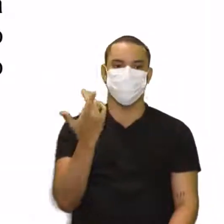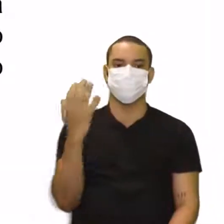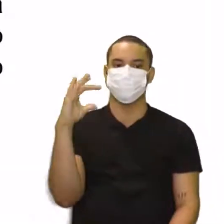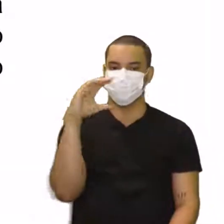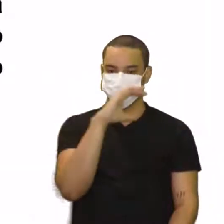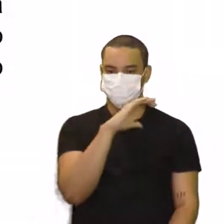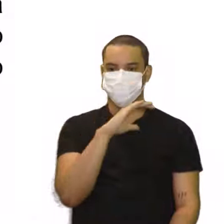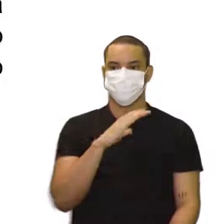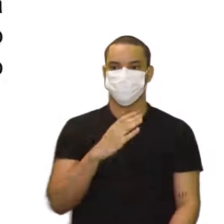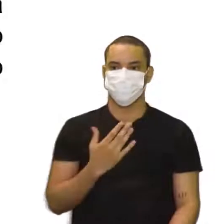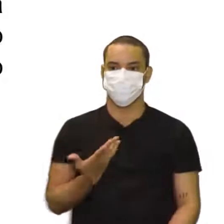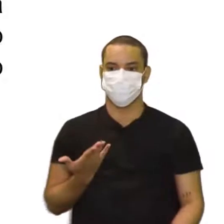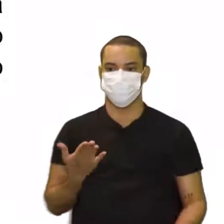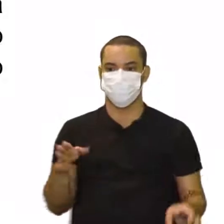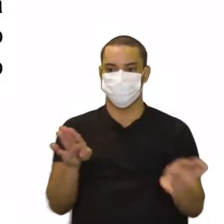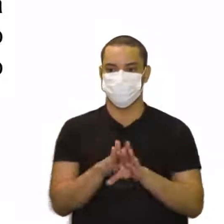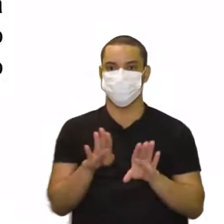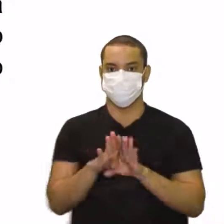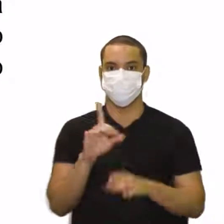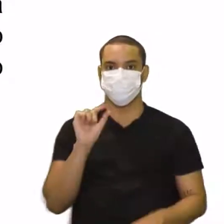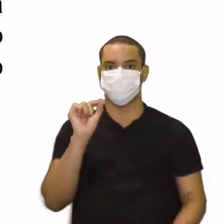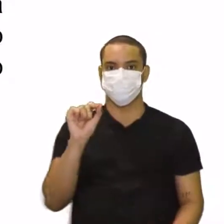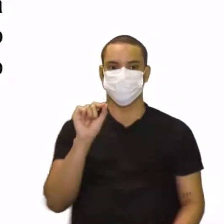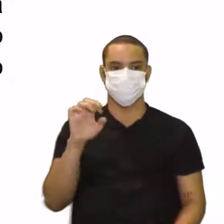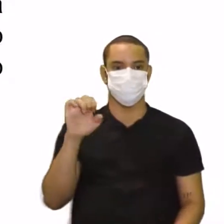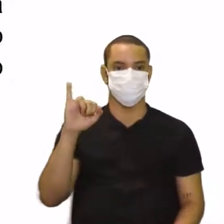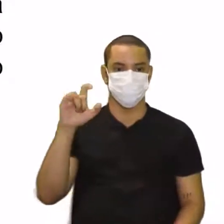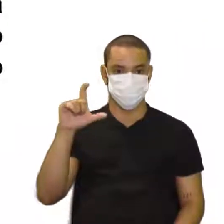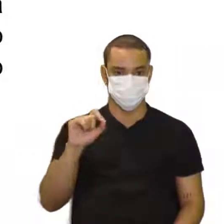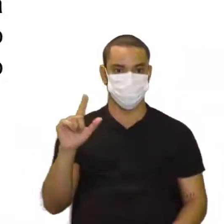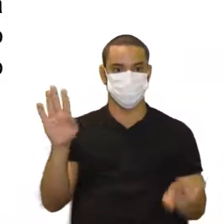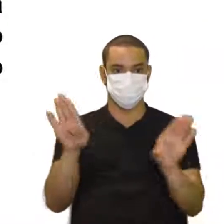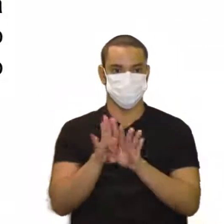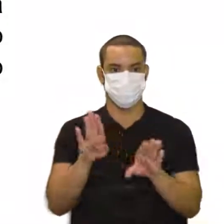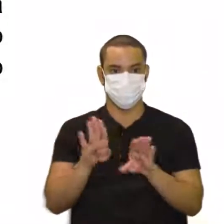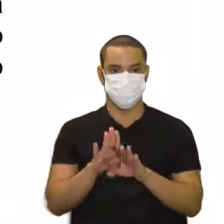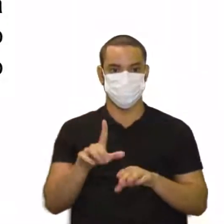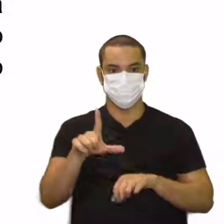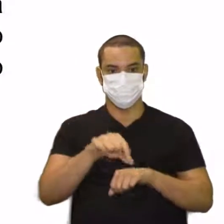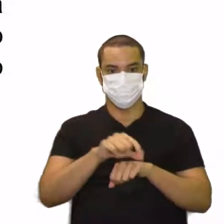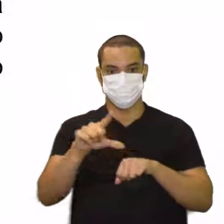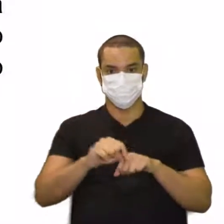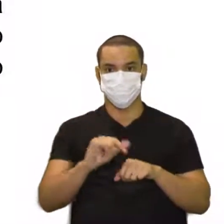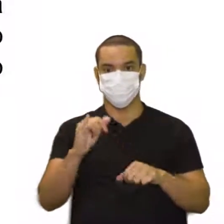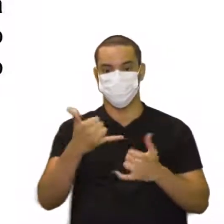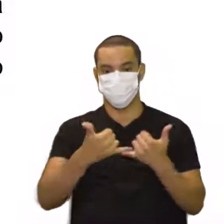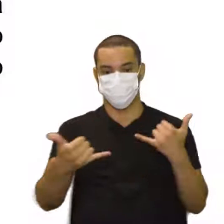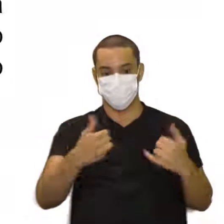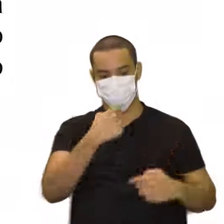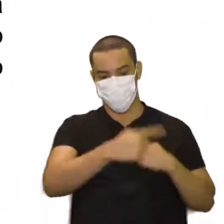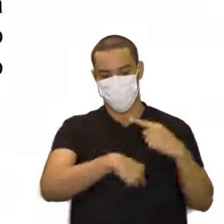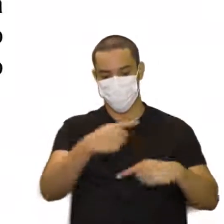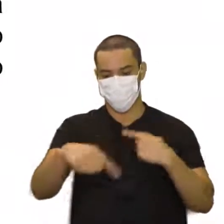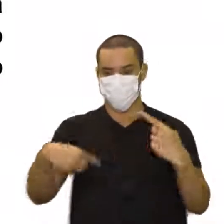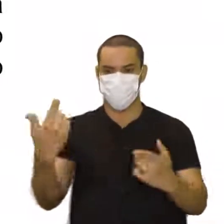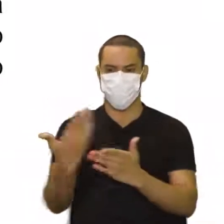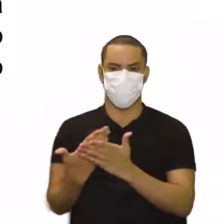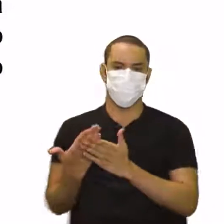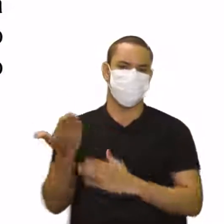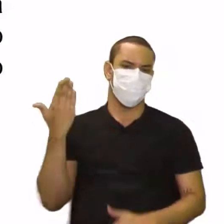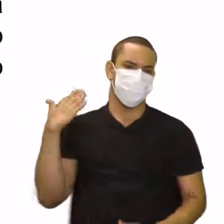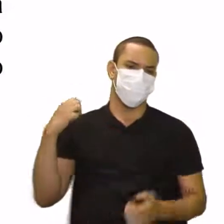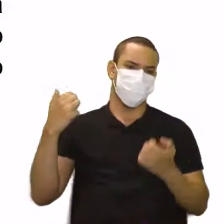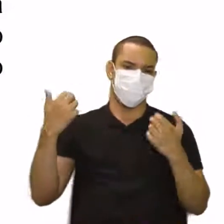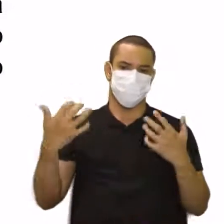aqui nesse caso, a gente tem o eixo, a gente tem uma bobina aqui, que ele é emaranhado de fios, que eu falei para vocês aí em aulas passadas,